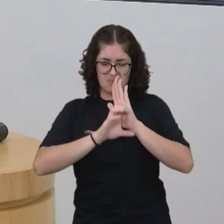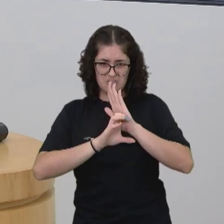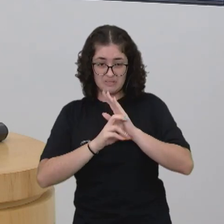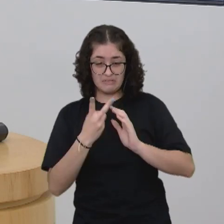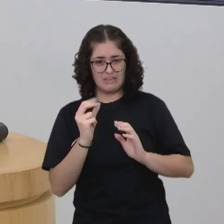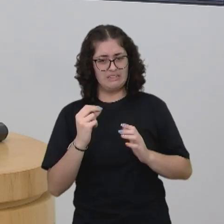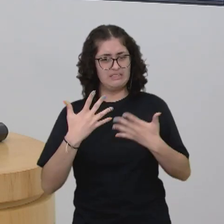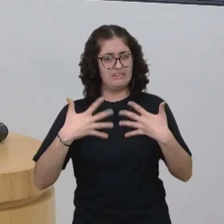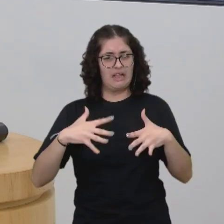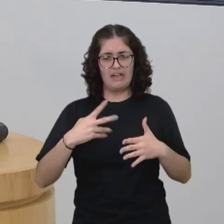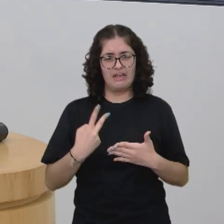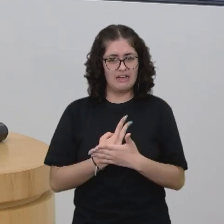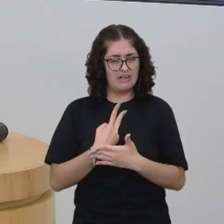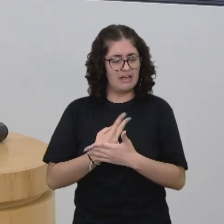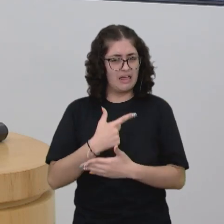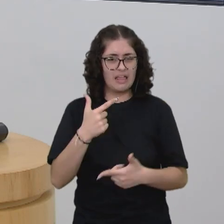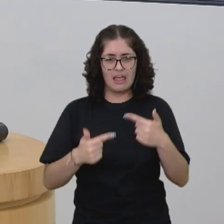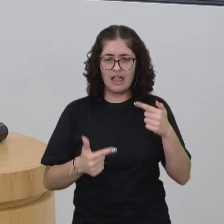guerras.